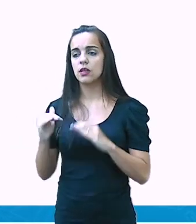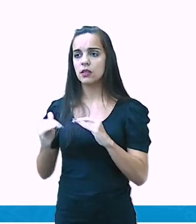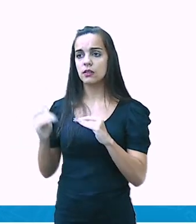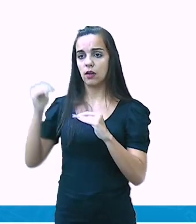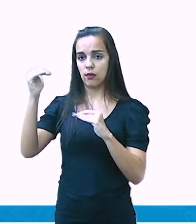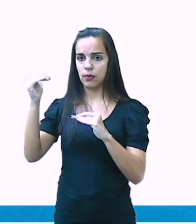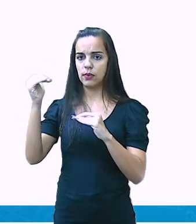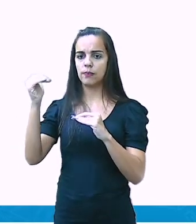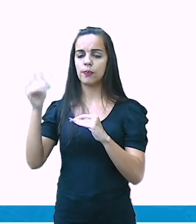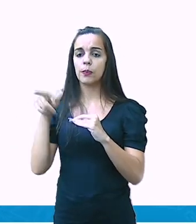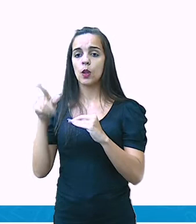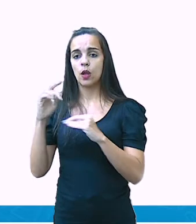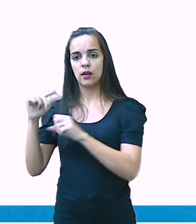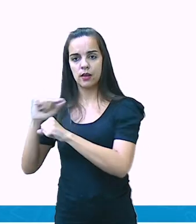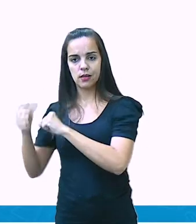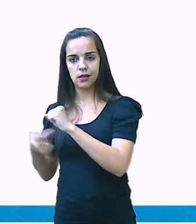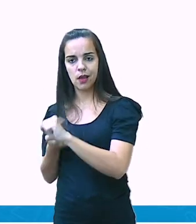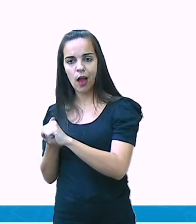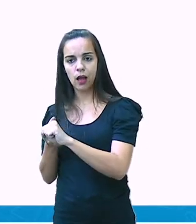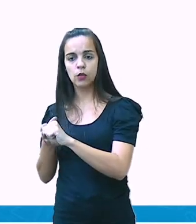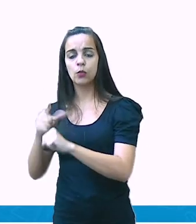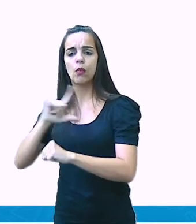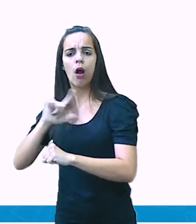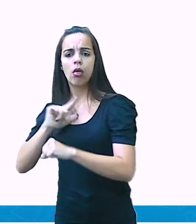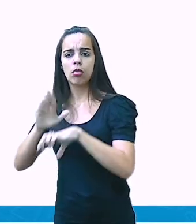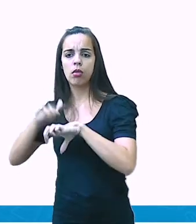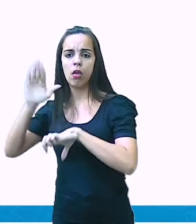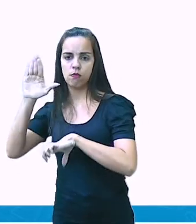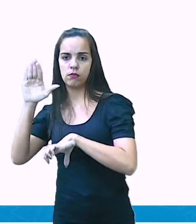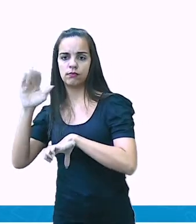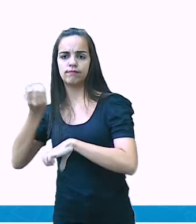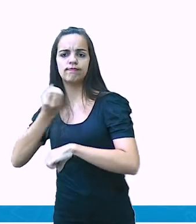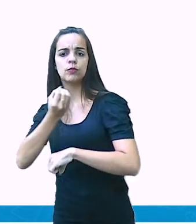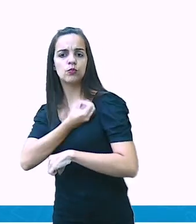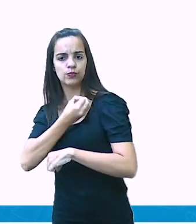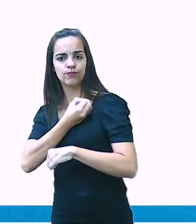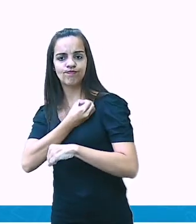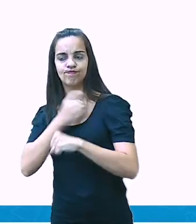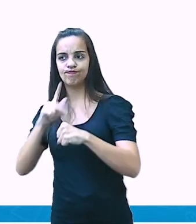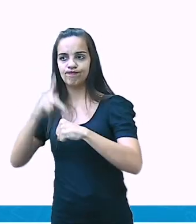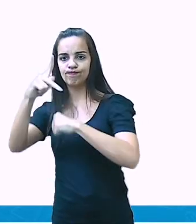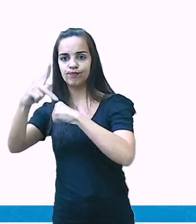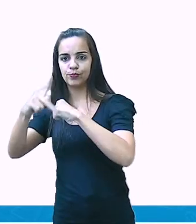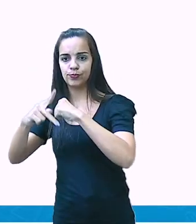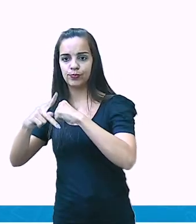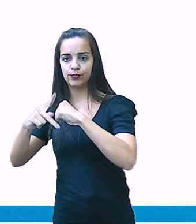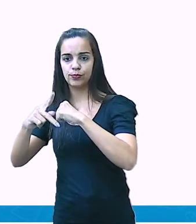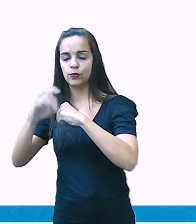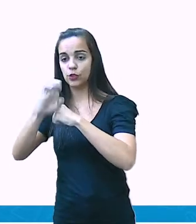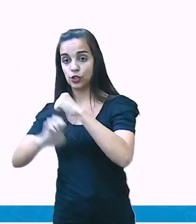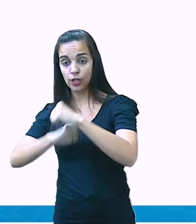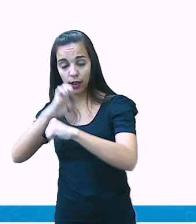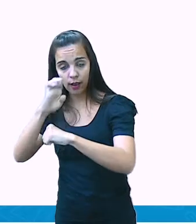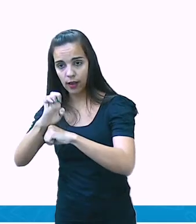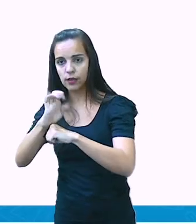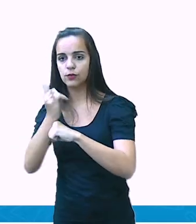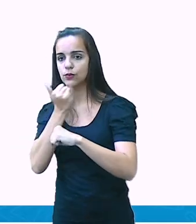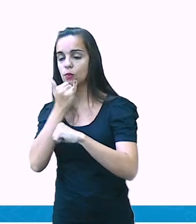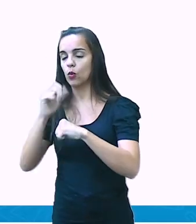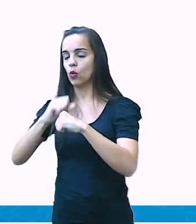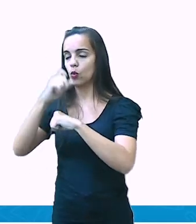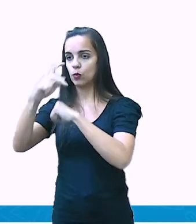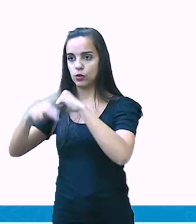de cargas positivas. Então, se eu colocar um positivo para um negativo, olha, 17 prótons, 17 elétrons, sobra